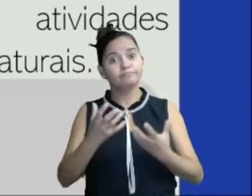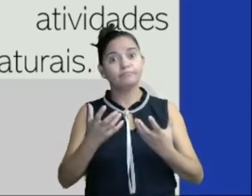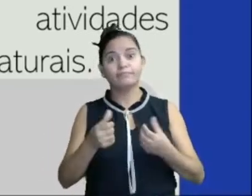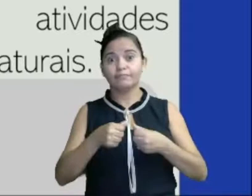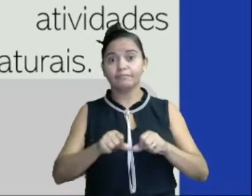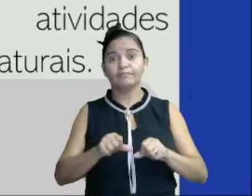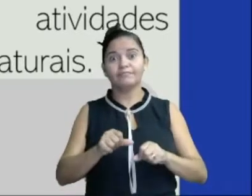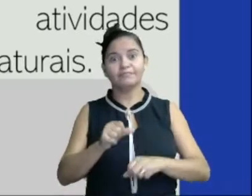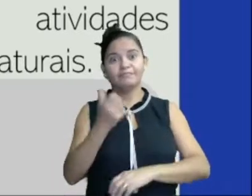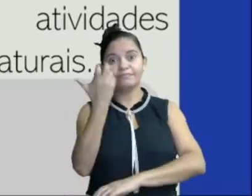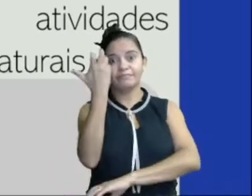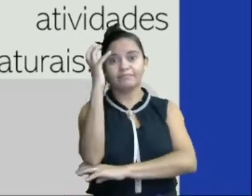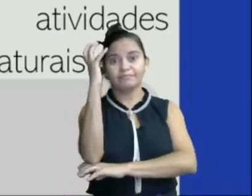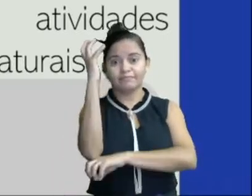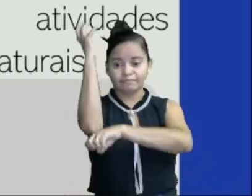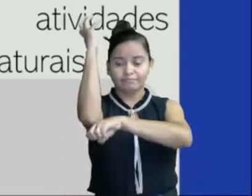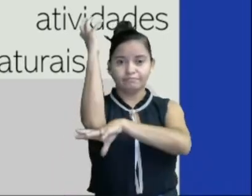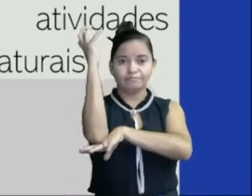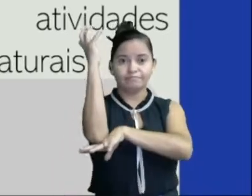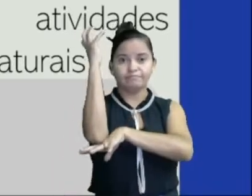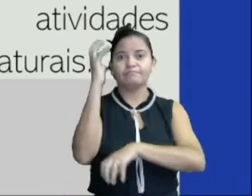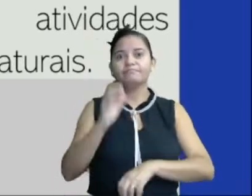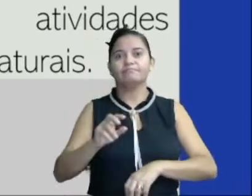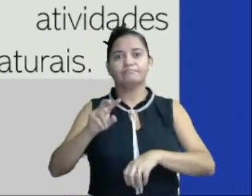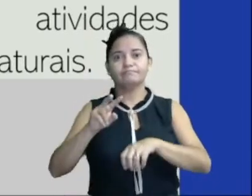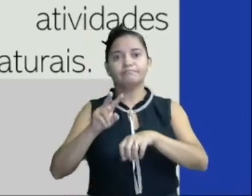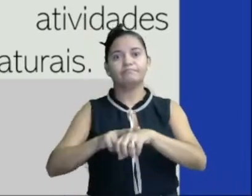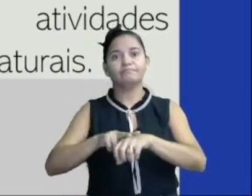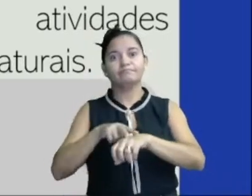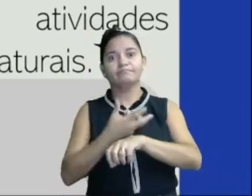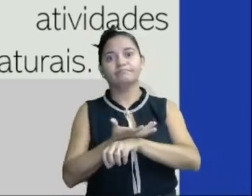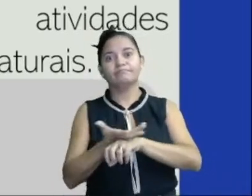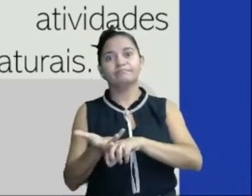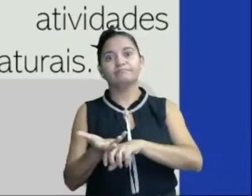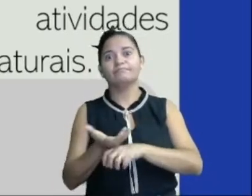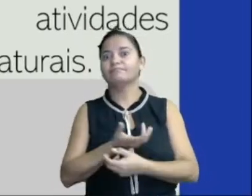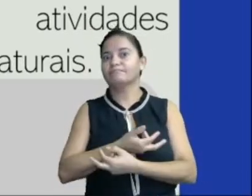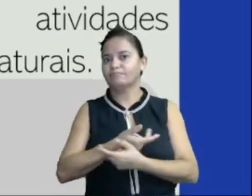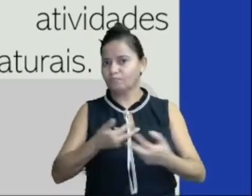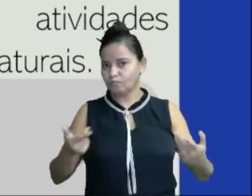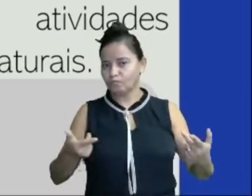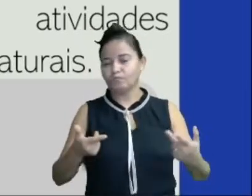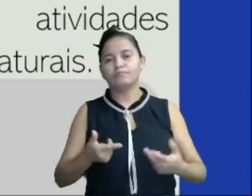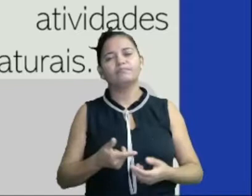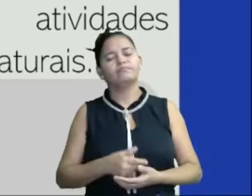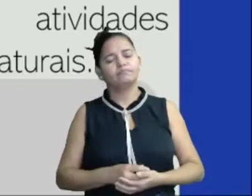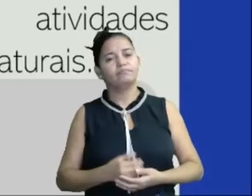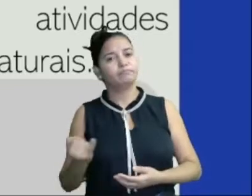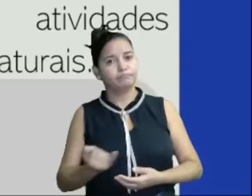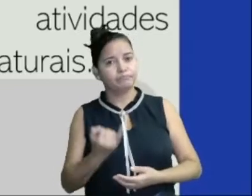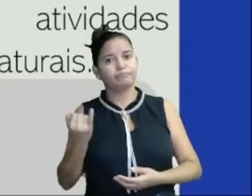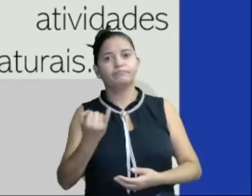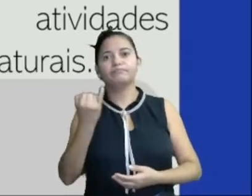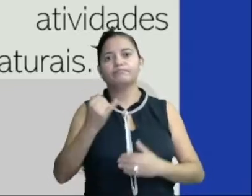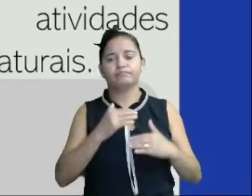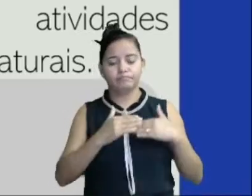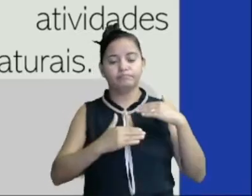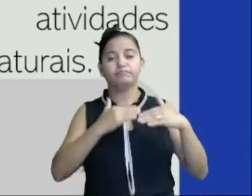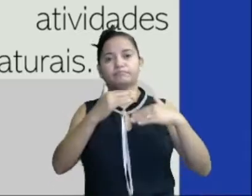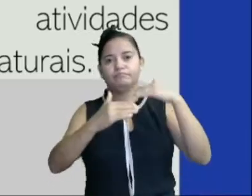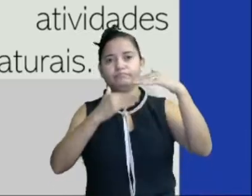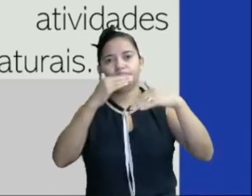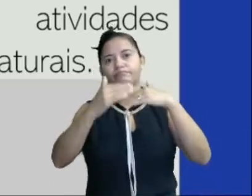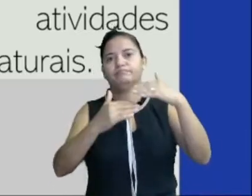e vegetais e serve para as atividades antrópicas e para as atividades naturais